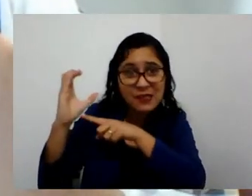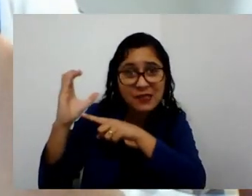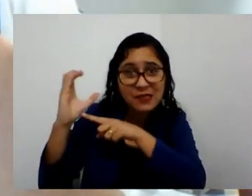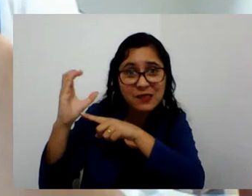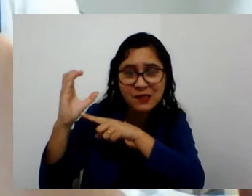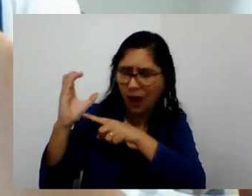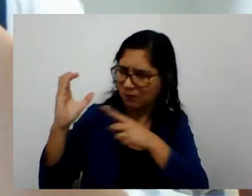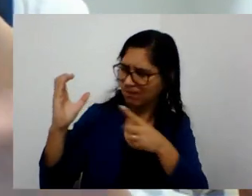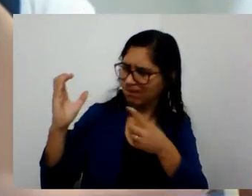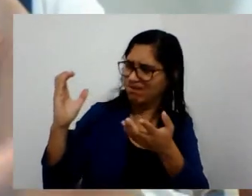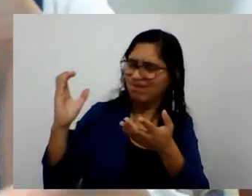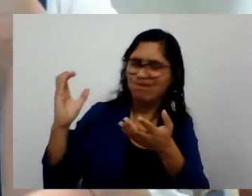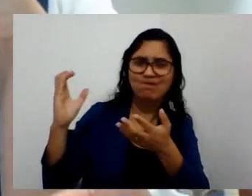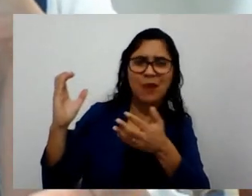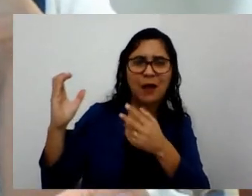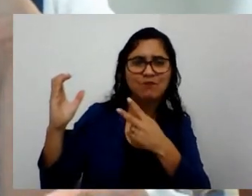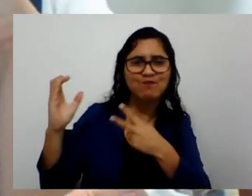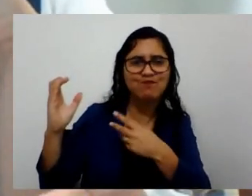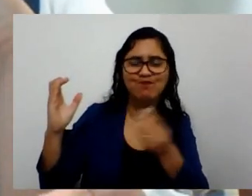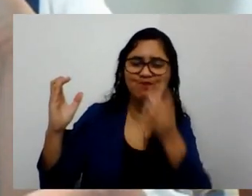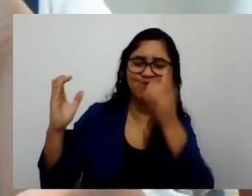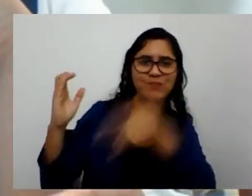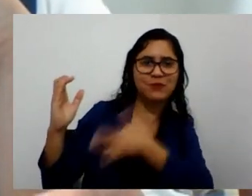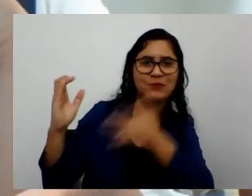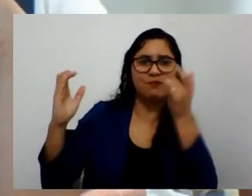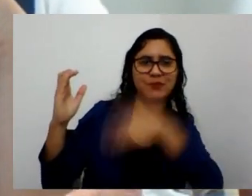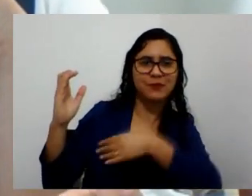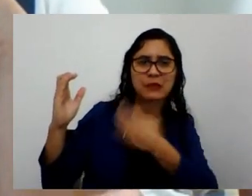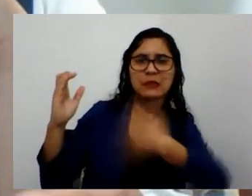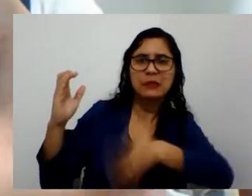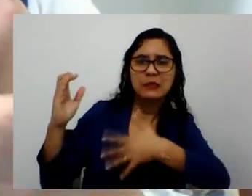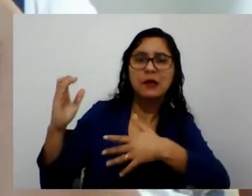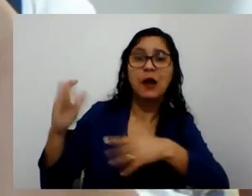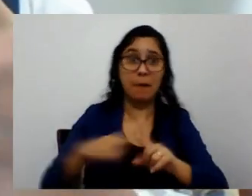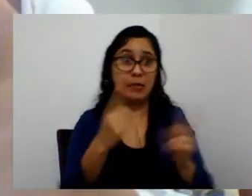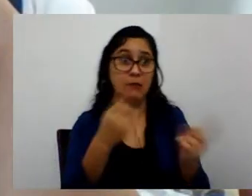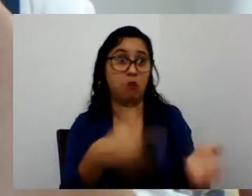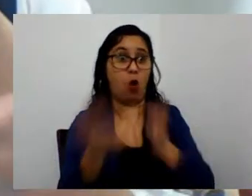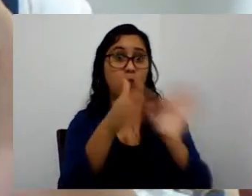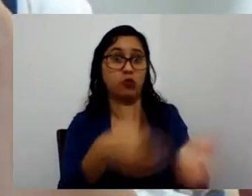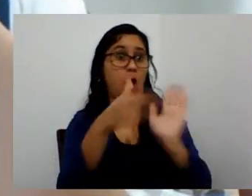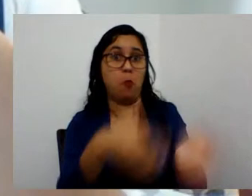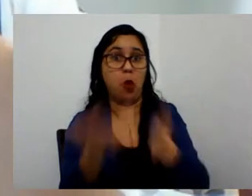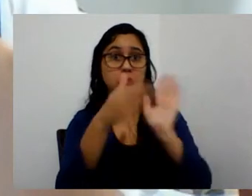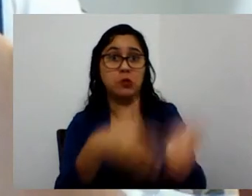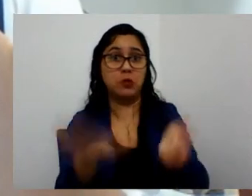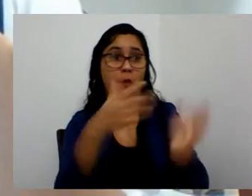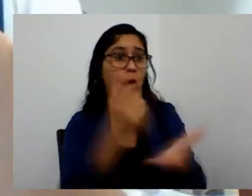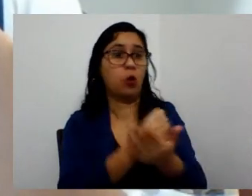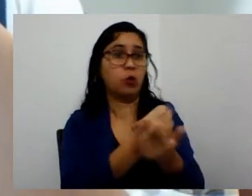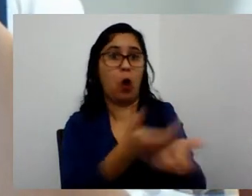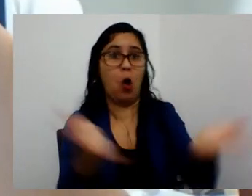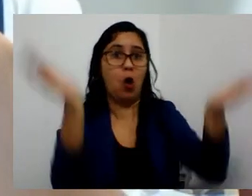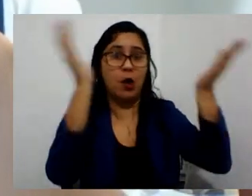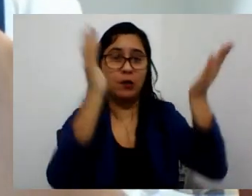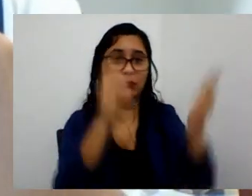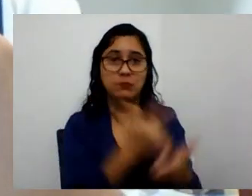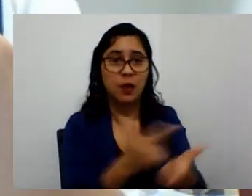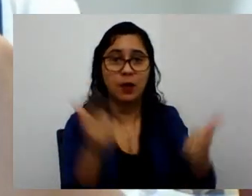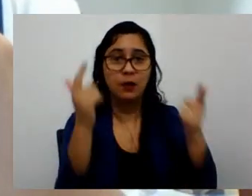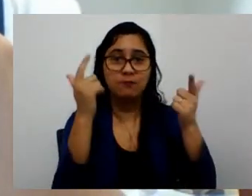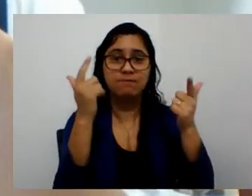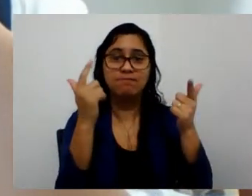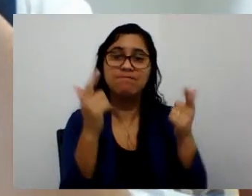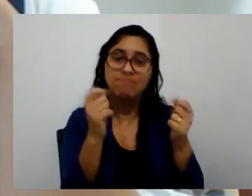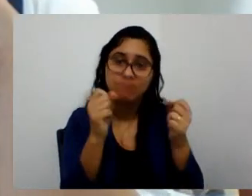xeque nos seus processos. E, por outro lado, um certo produtivismo, sem muito controle social, pode